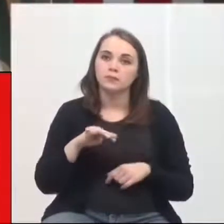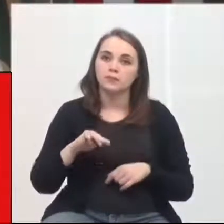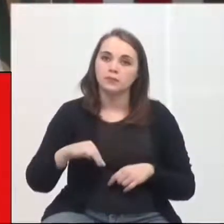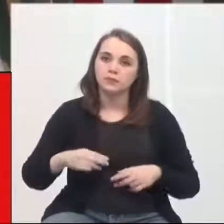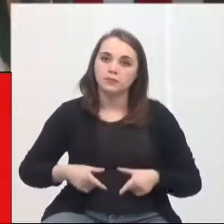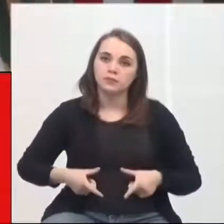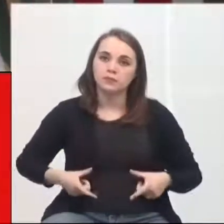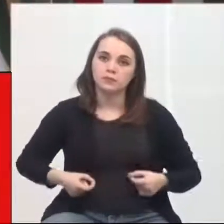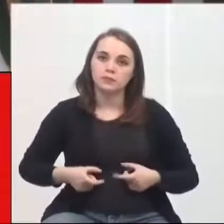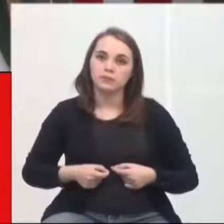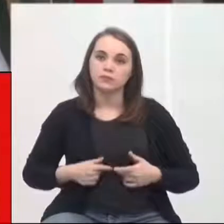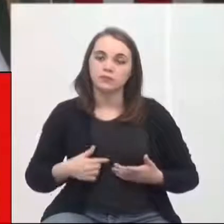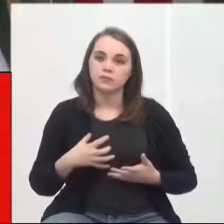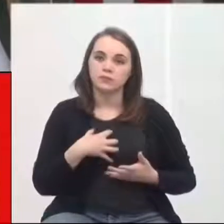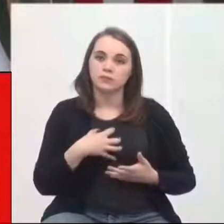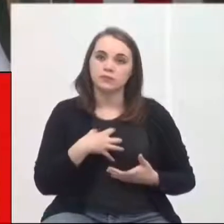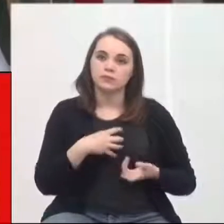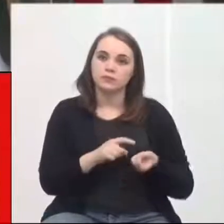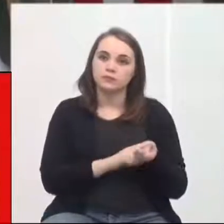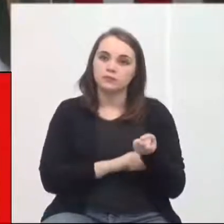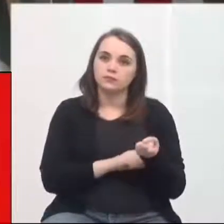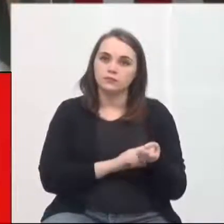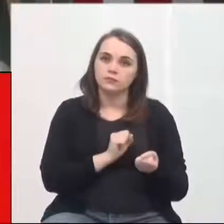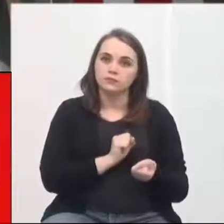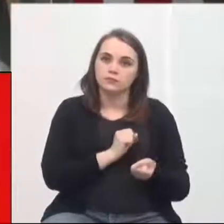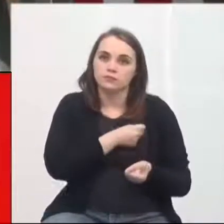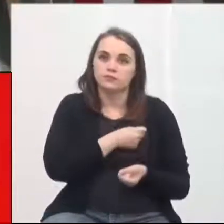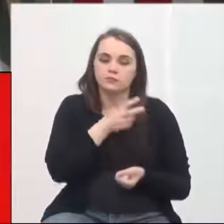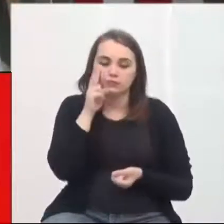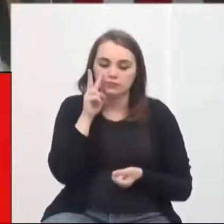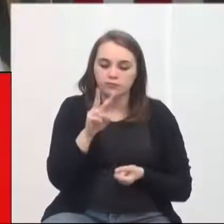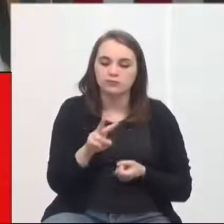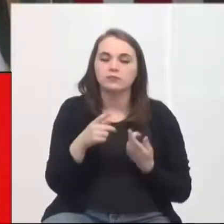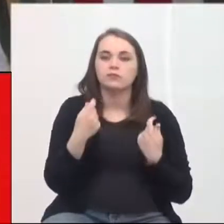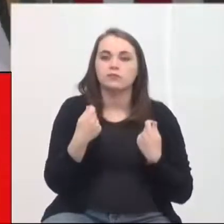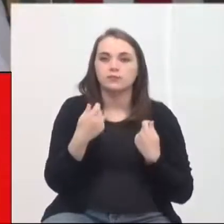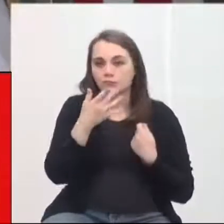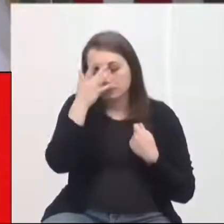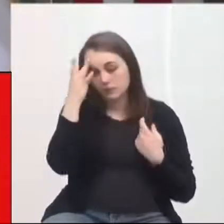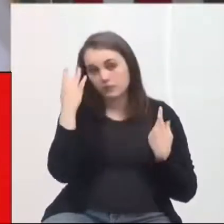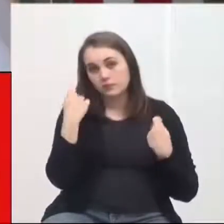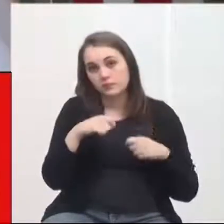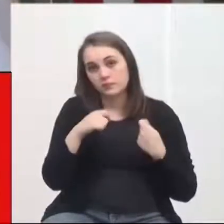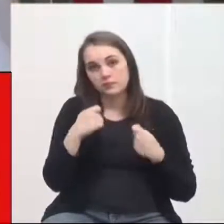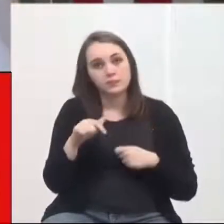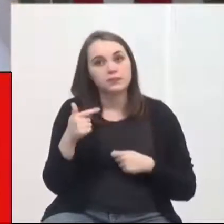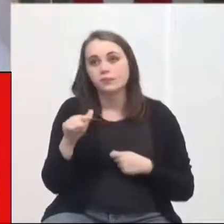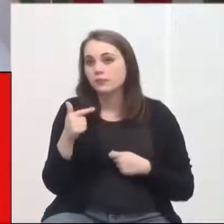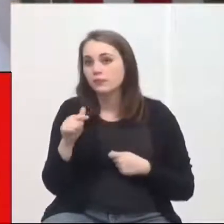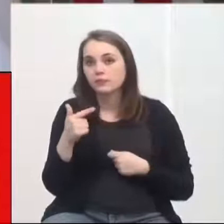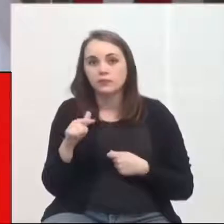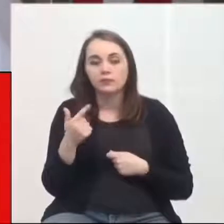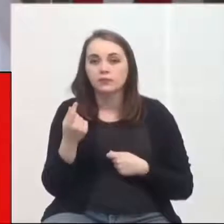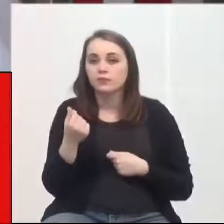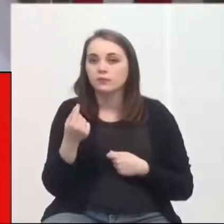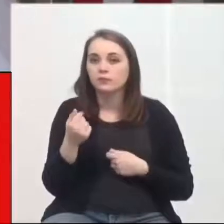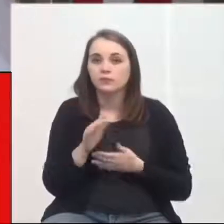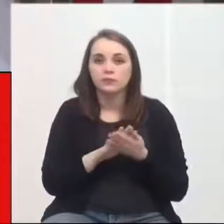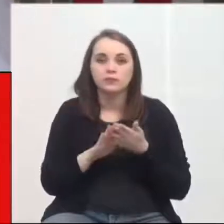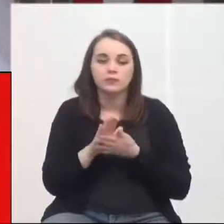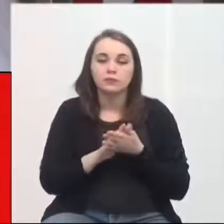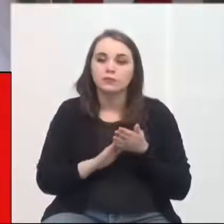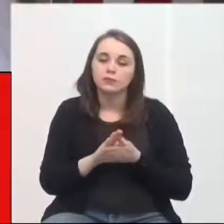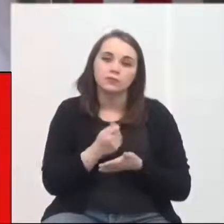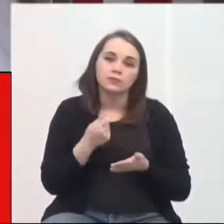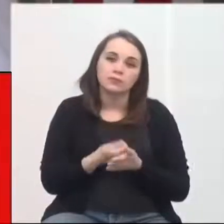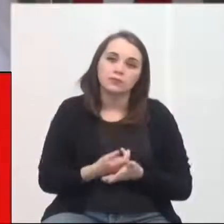E eu fico tremendo sabendo da necessidade dessas pessoas que não têm, que têm as mínimas